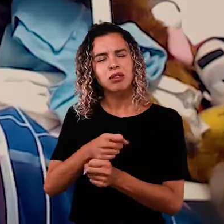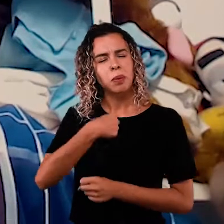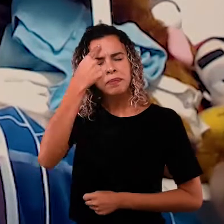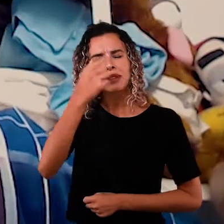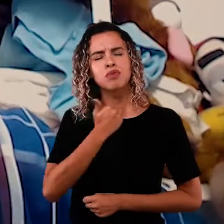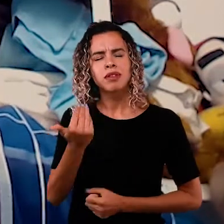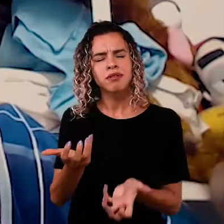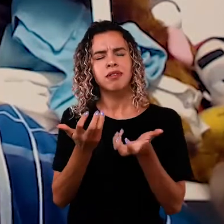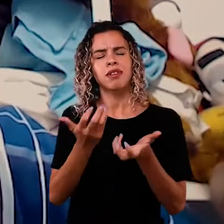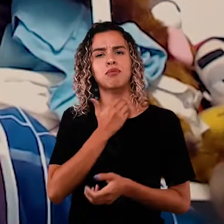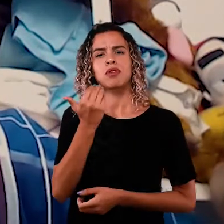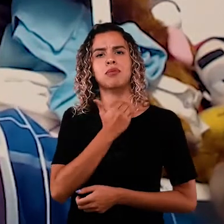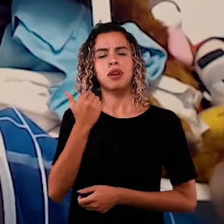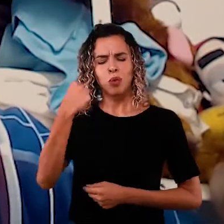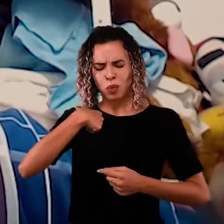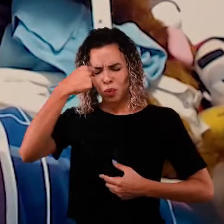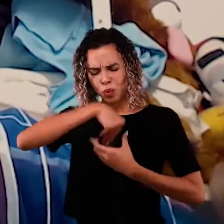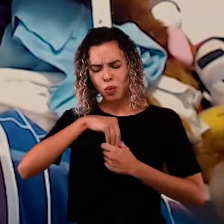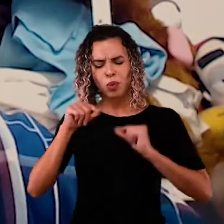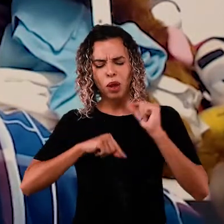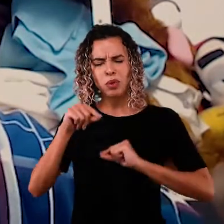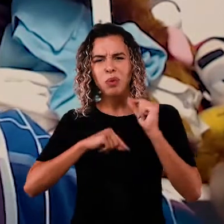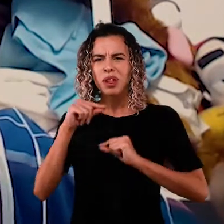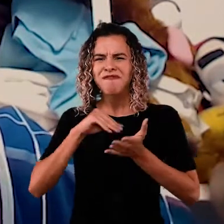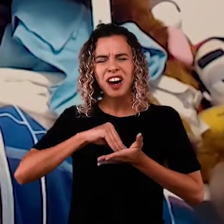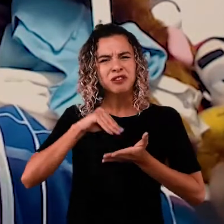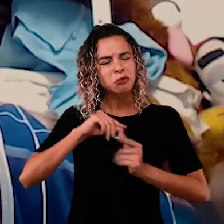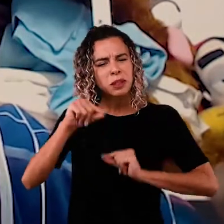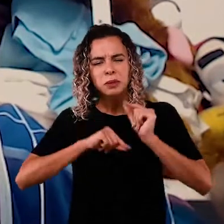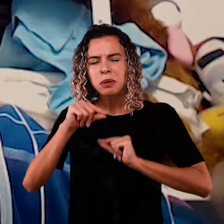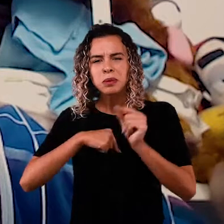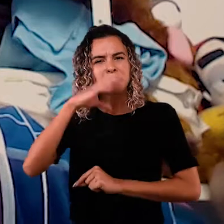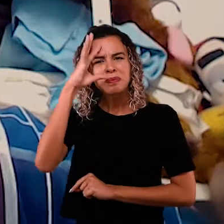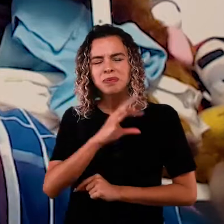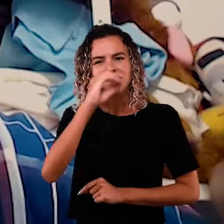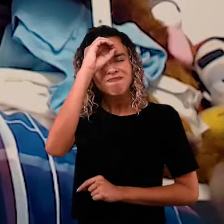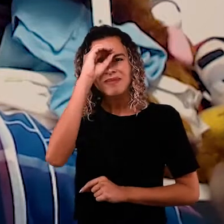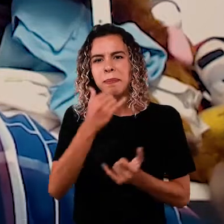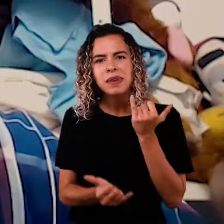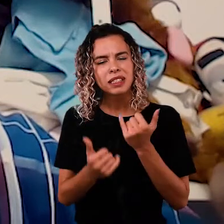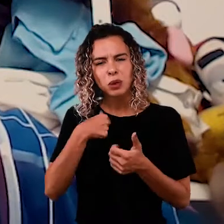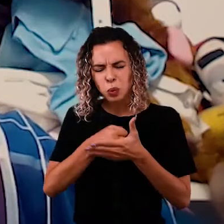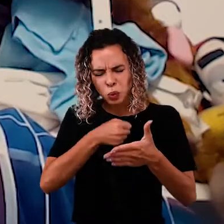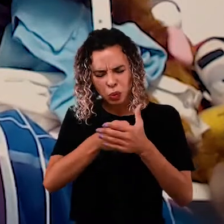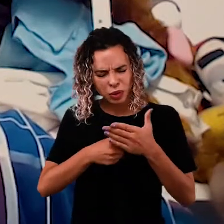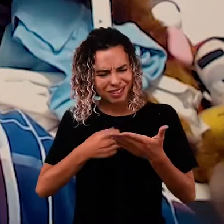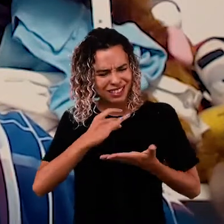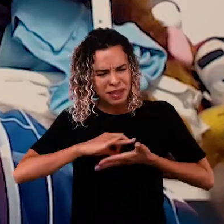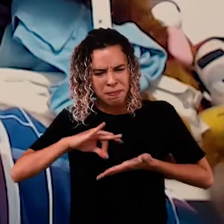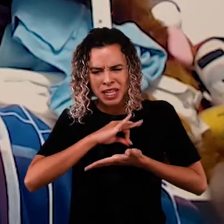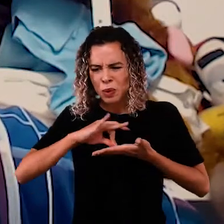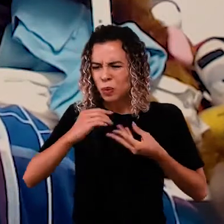não entendia que diabo acontecia comigo. Tinha uma peça faltando, sabe? Eu não entendia, parecia que eu estava lutando contra um inimigo